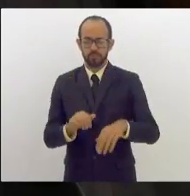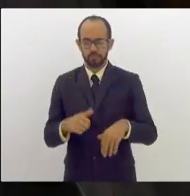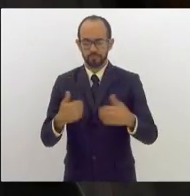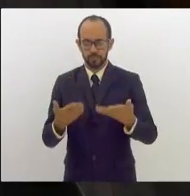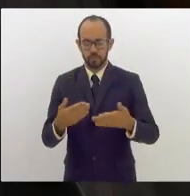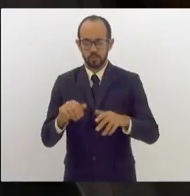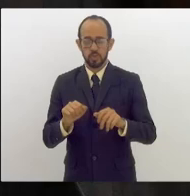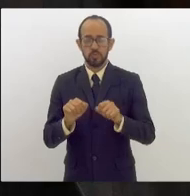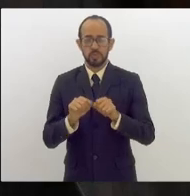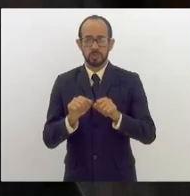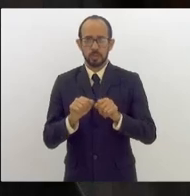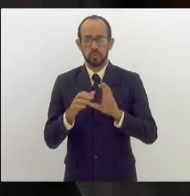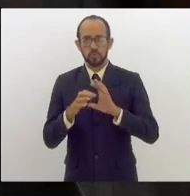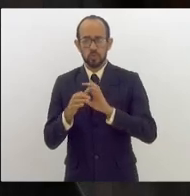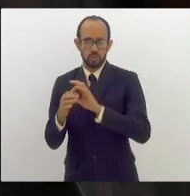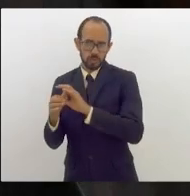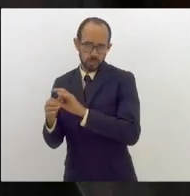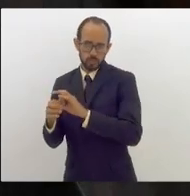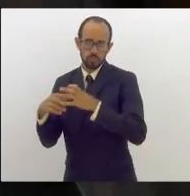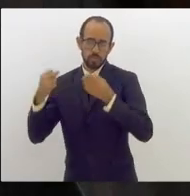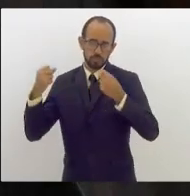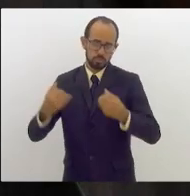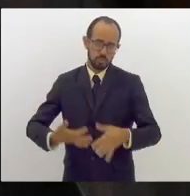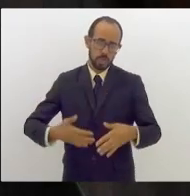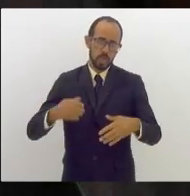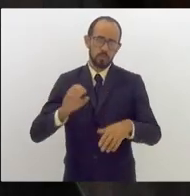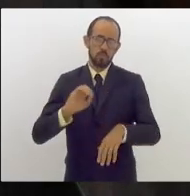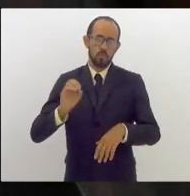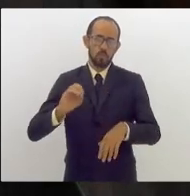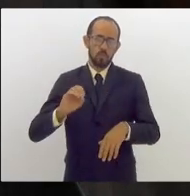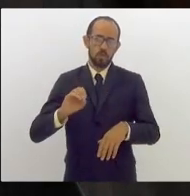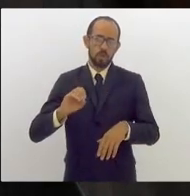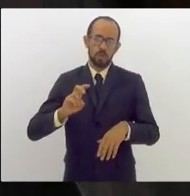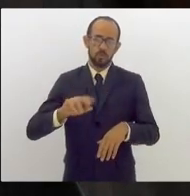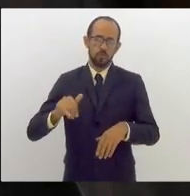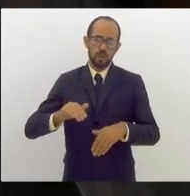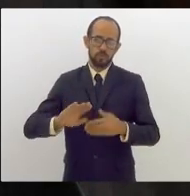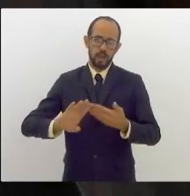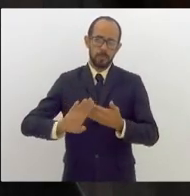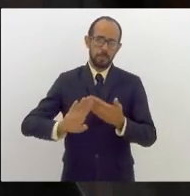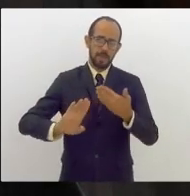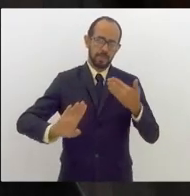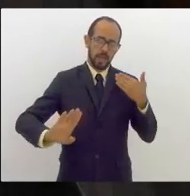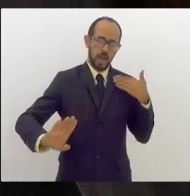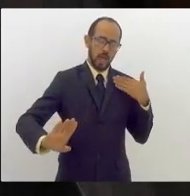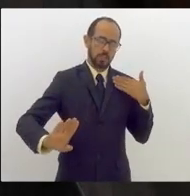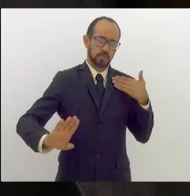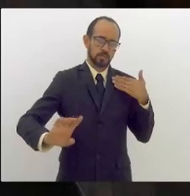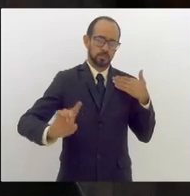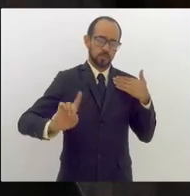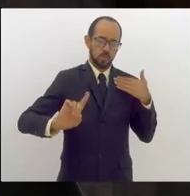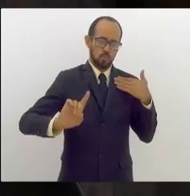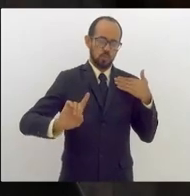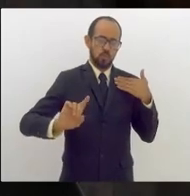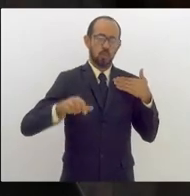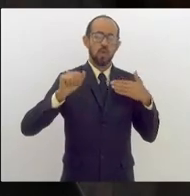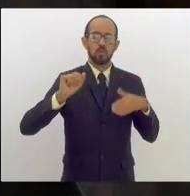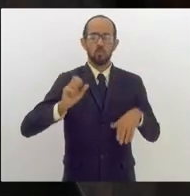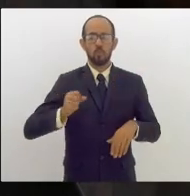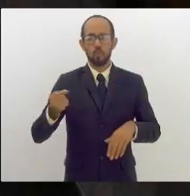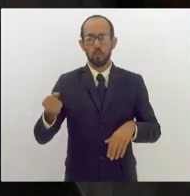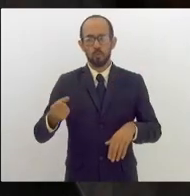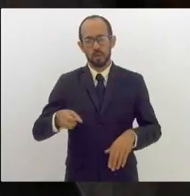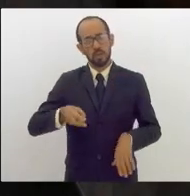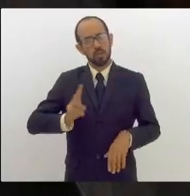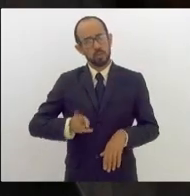essa contextualização para dizer que ninguém fica para trás a pauta do concurso público Enquanto estivermos aqui